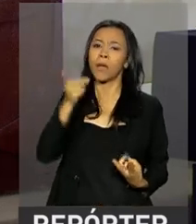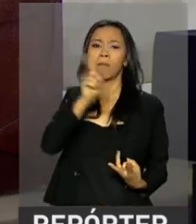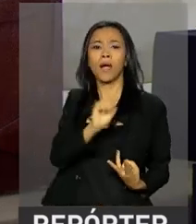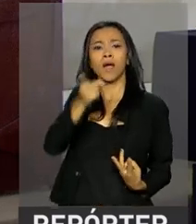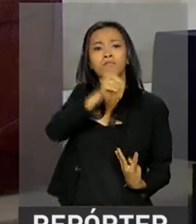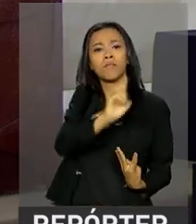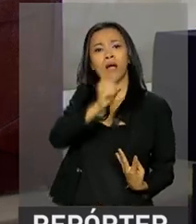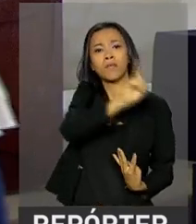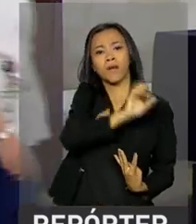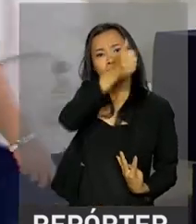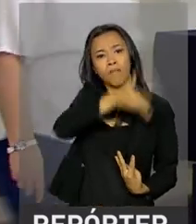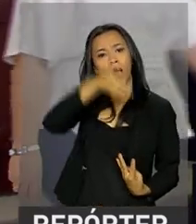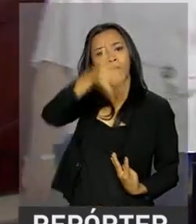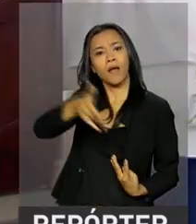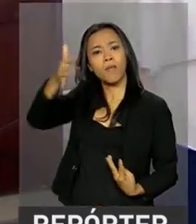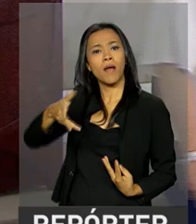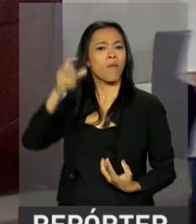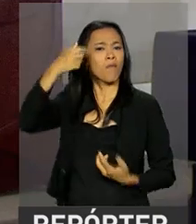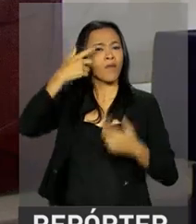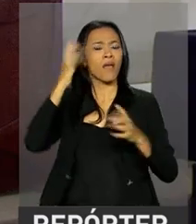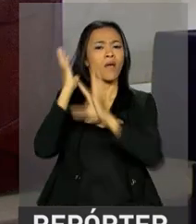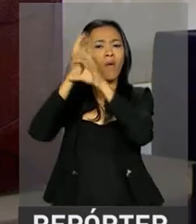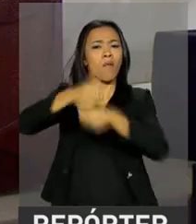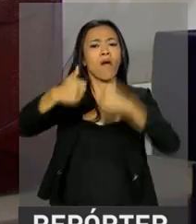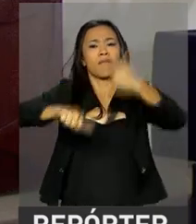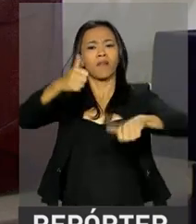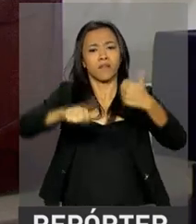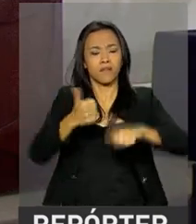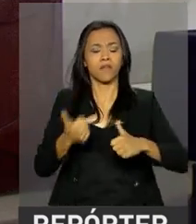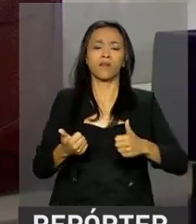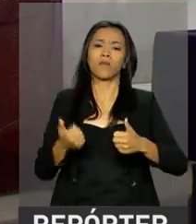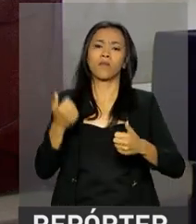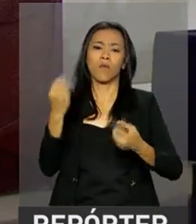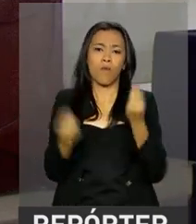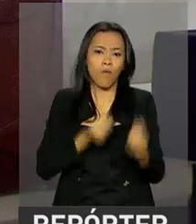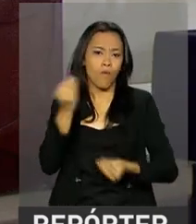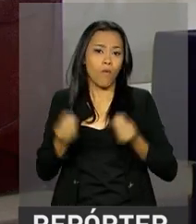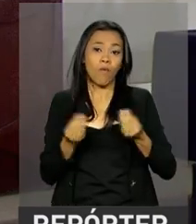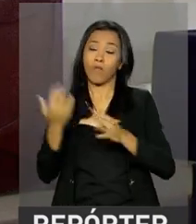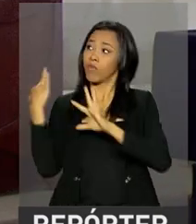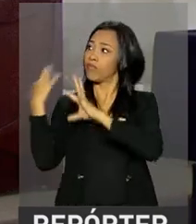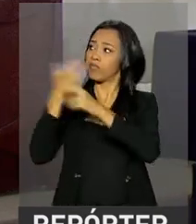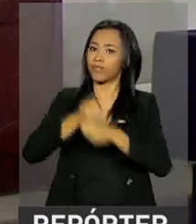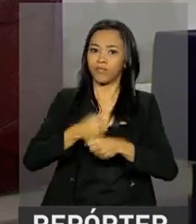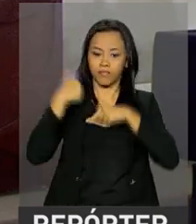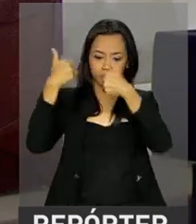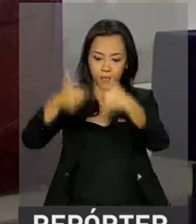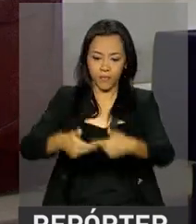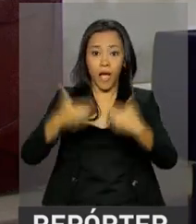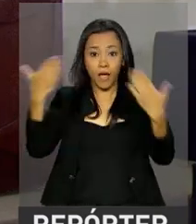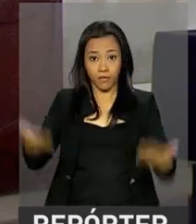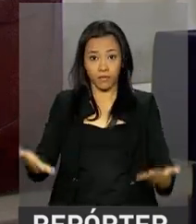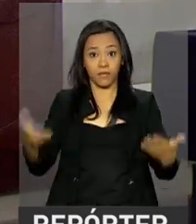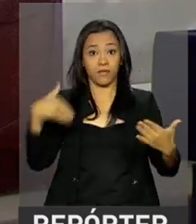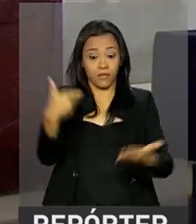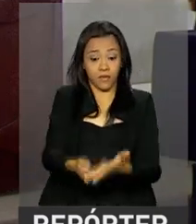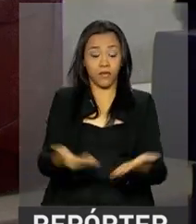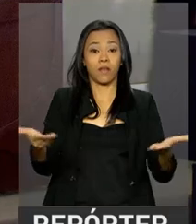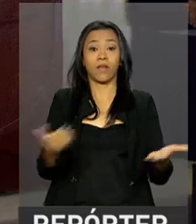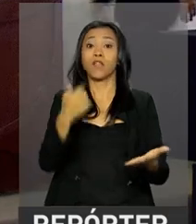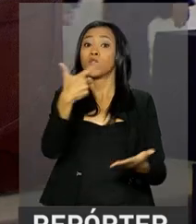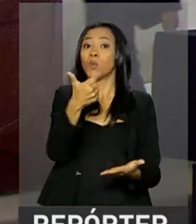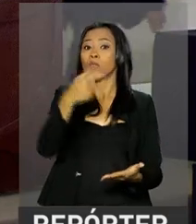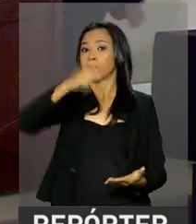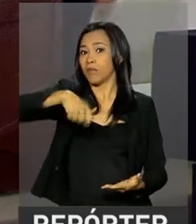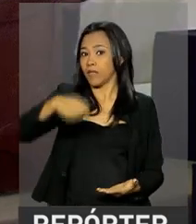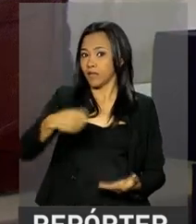uma avaliação sobre as ações e as iniciativas que foram adotadas e desenvolvidas ao longo desses últimos 12